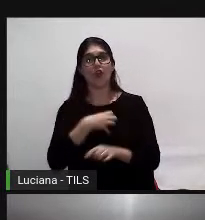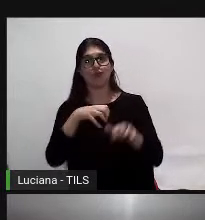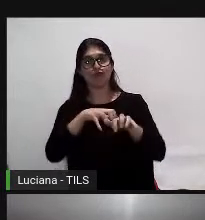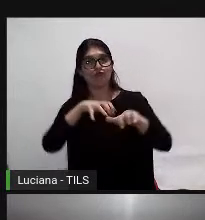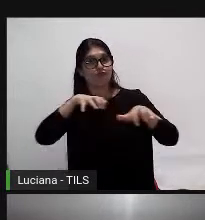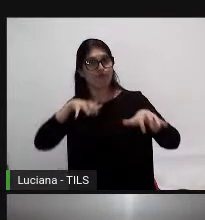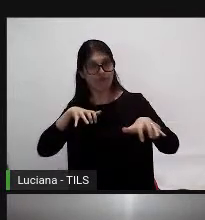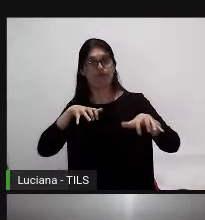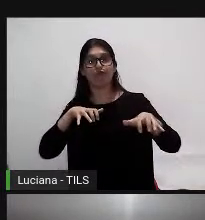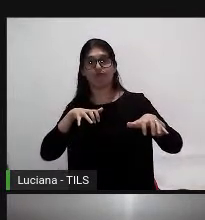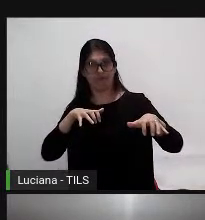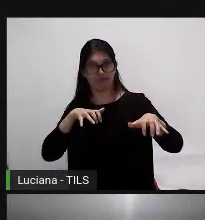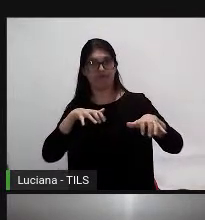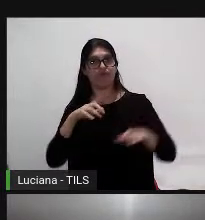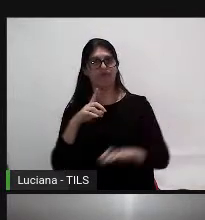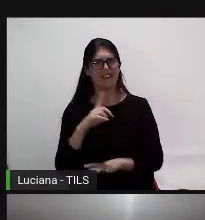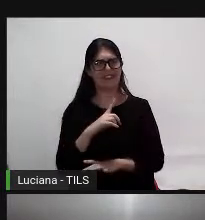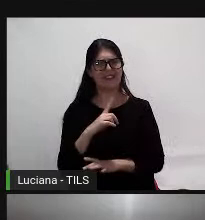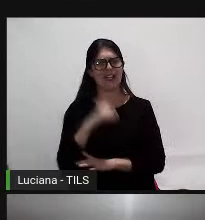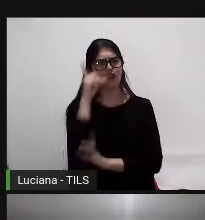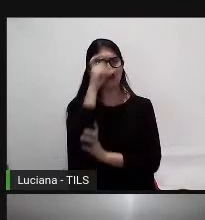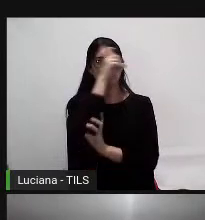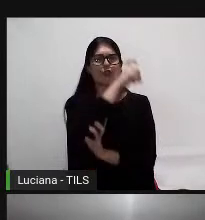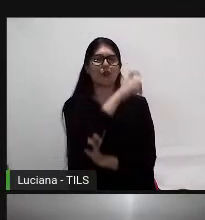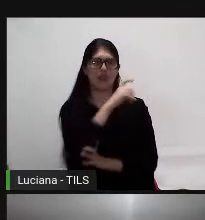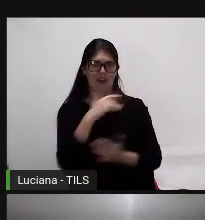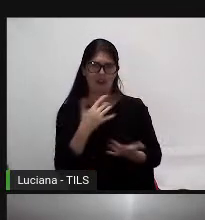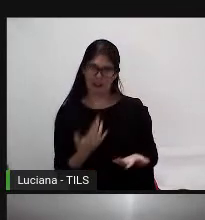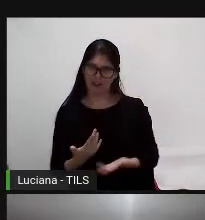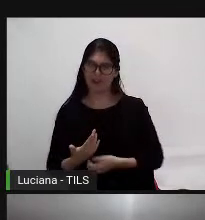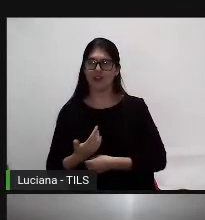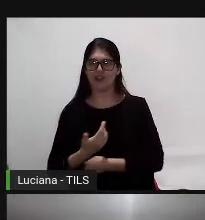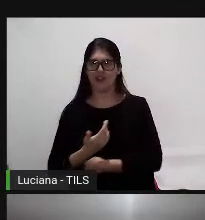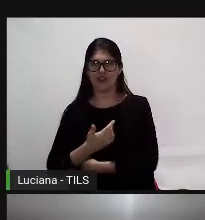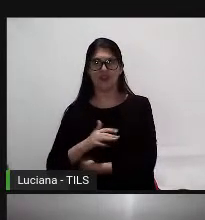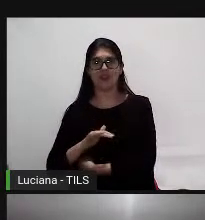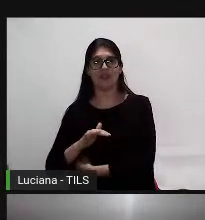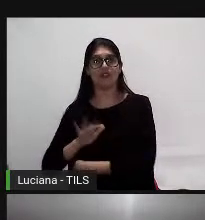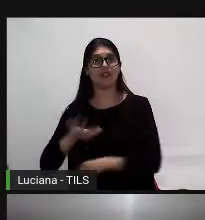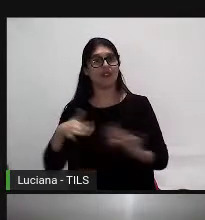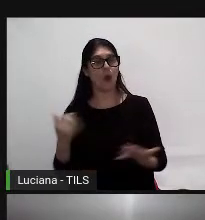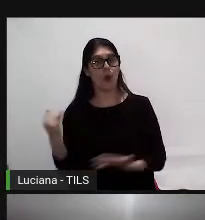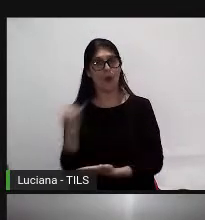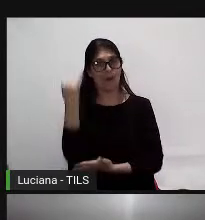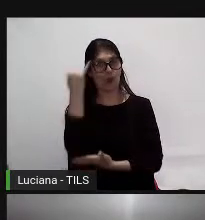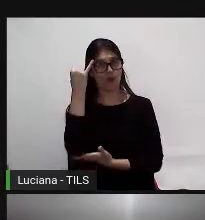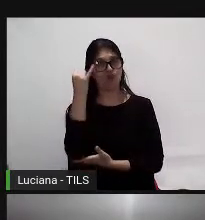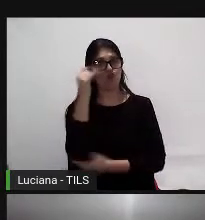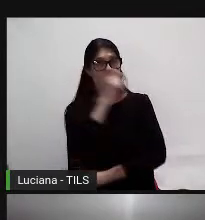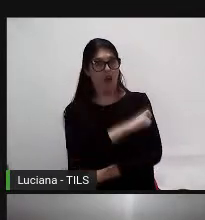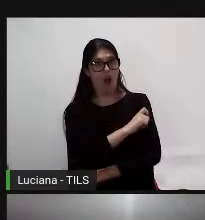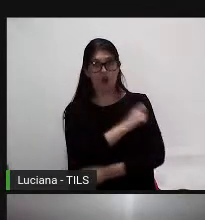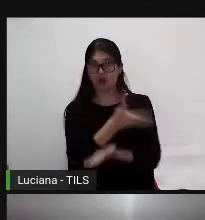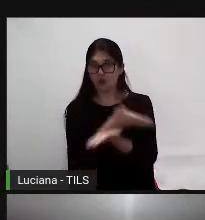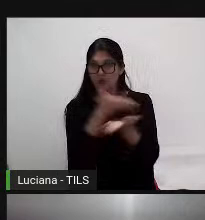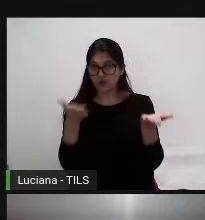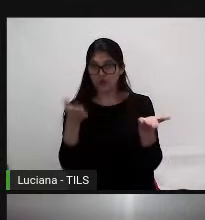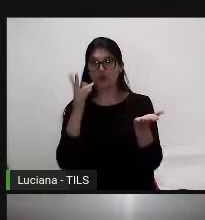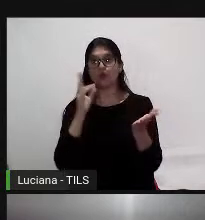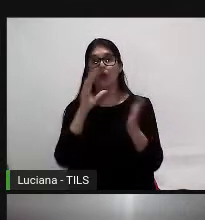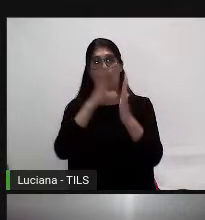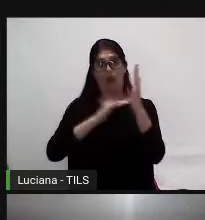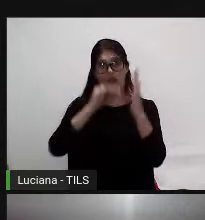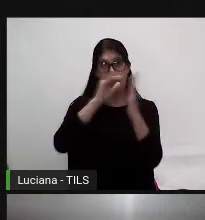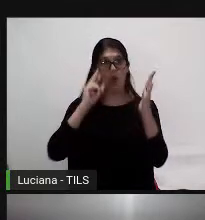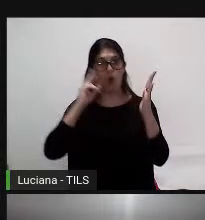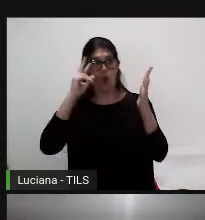tem algumas dificuldades impostas. E por isso é importante que vocês atentem-se. Olhem o calendário, olhem